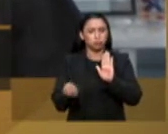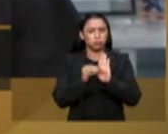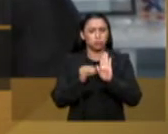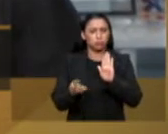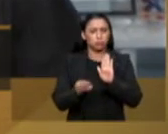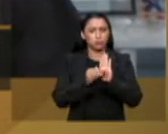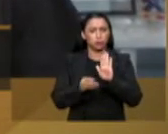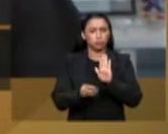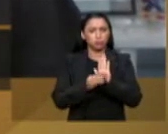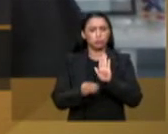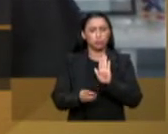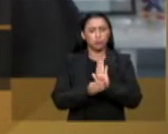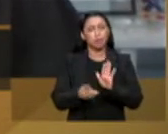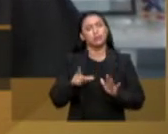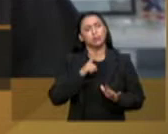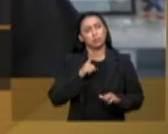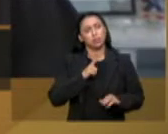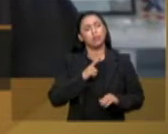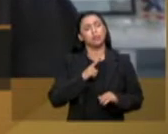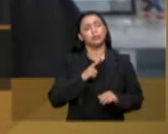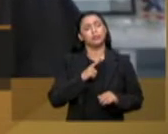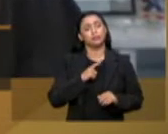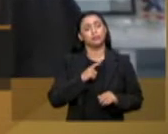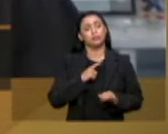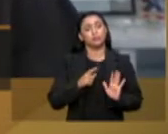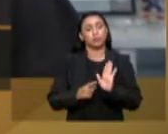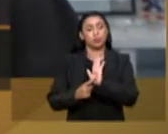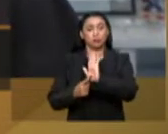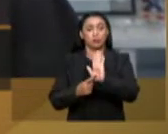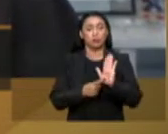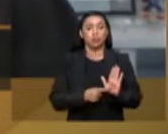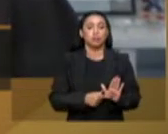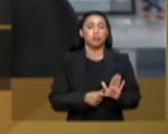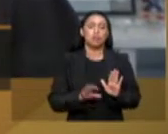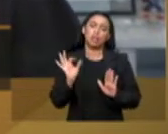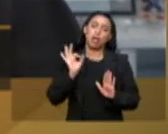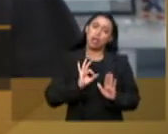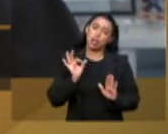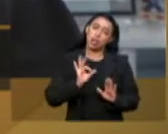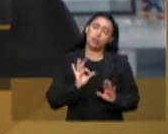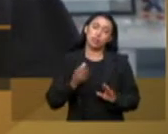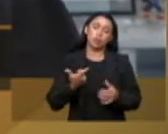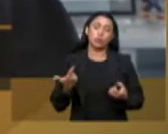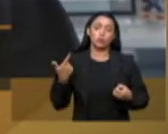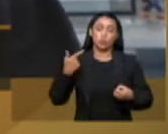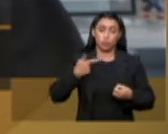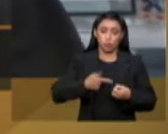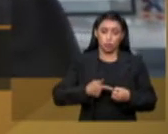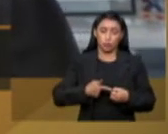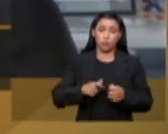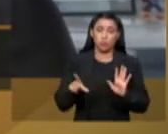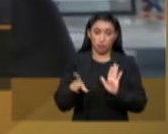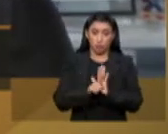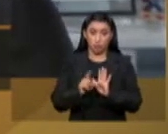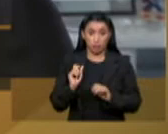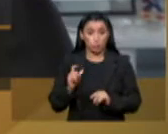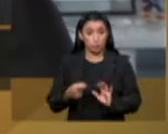foi majorado de forma expressiva a alíquota das distribuidoras de combustível. A alíquota essa